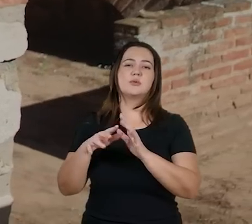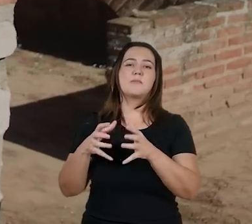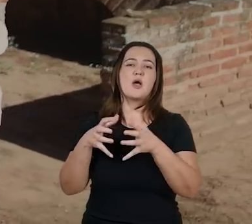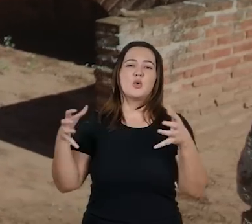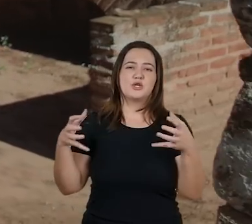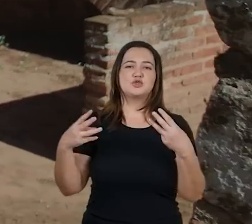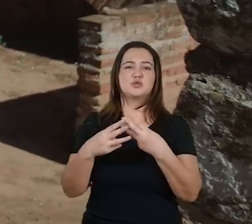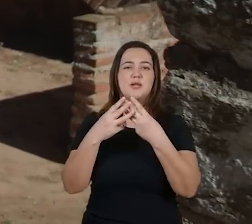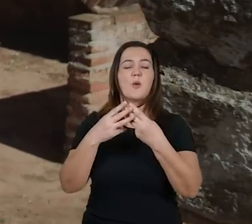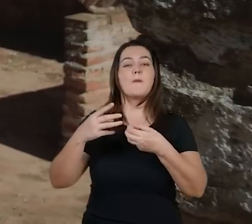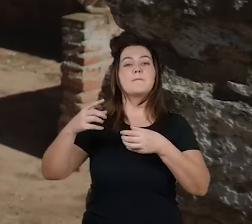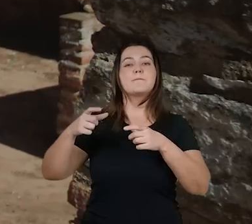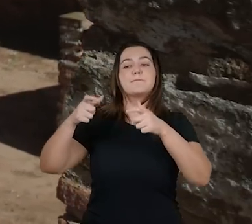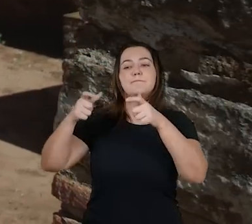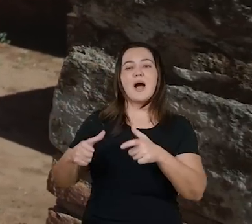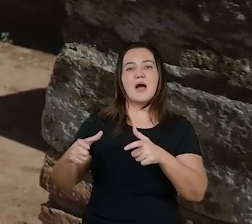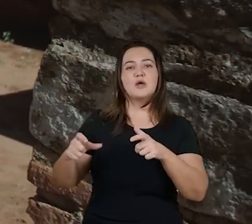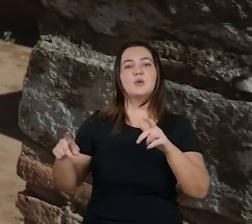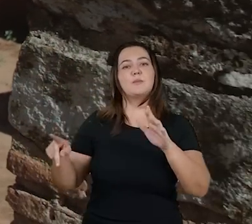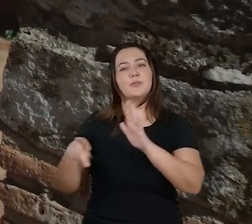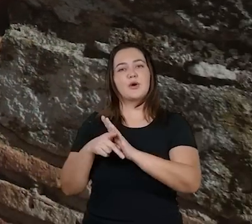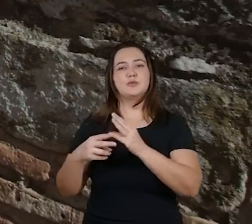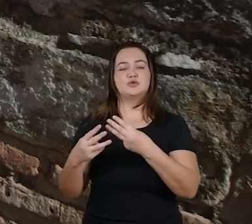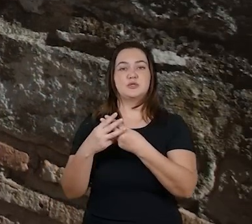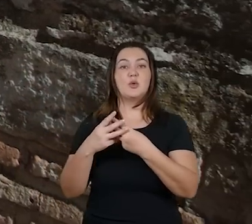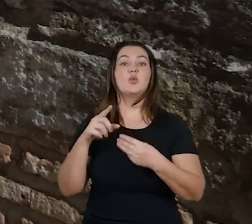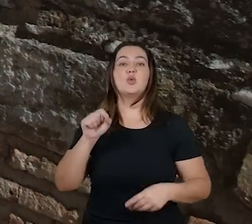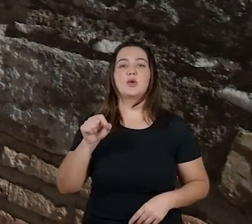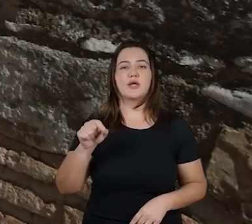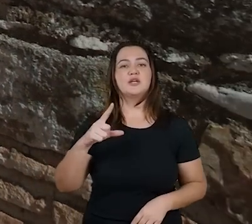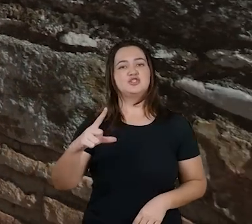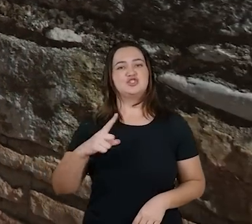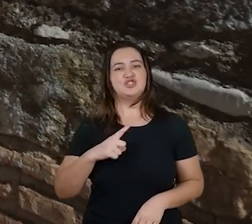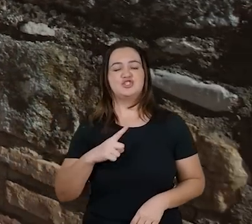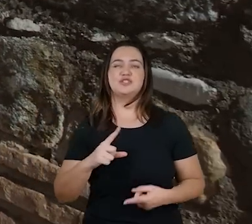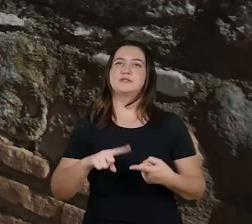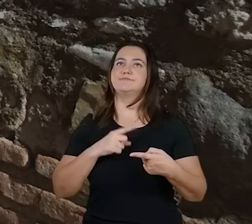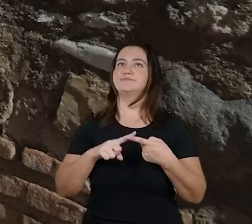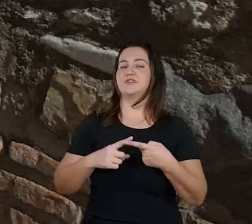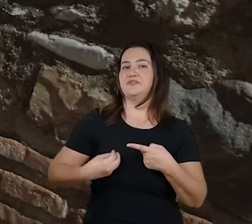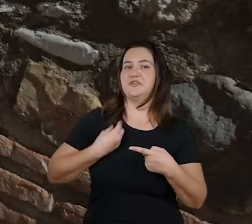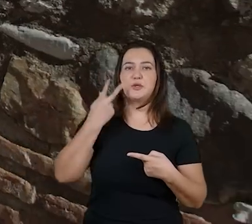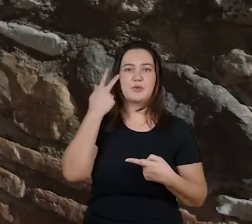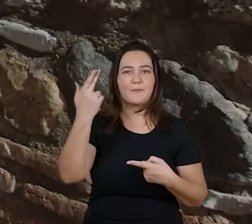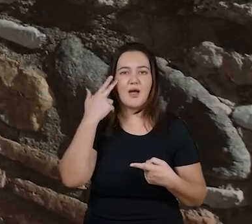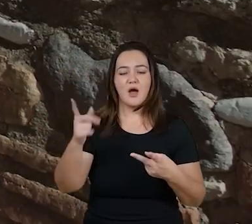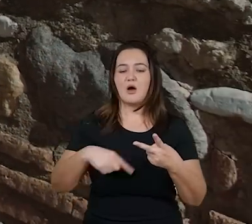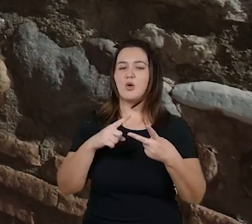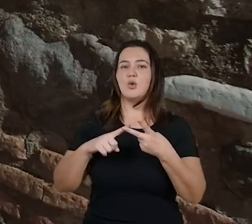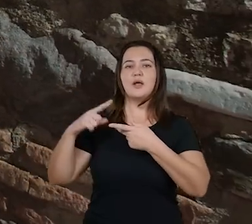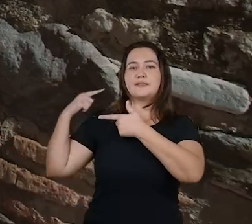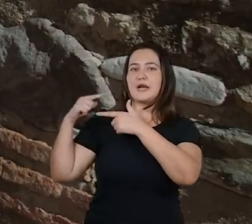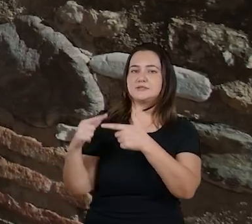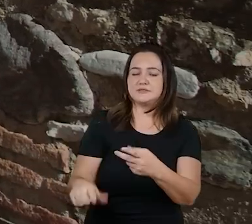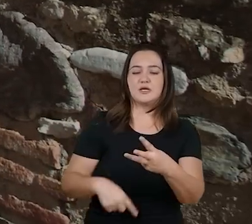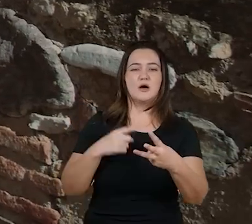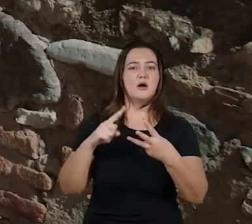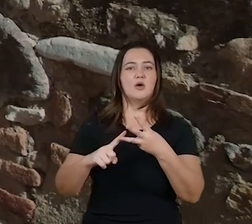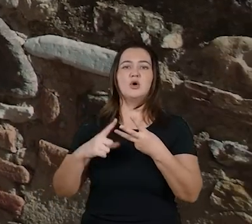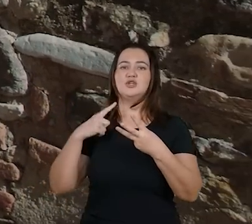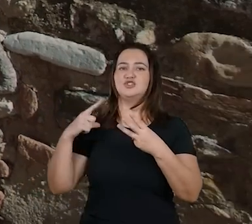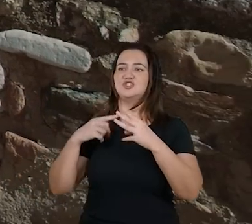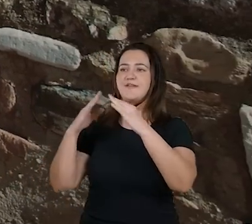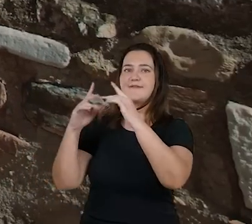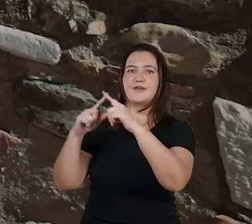o bairro dos judeus, onde eles tinham ali a sua vida, os seus costumes. Dificilmente